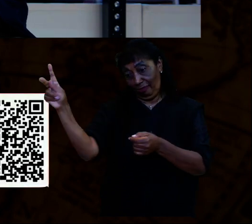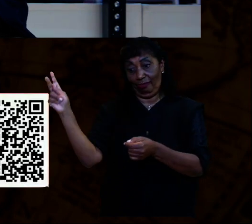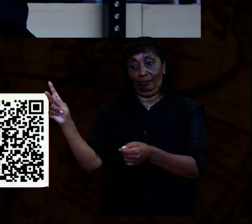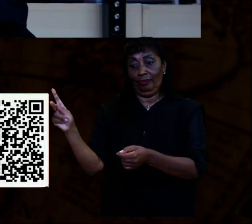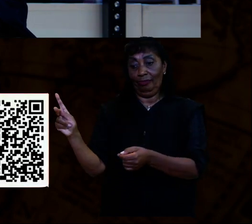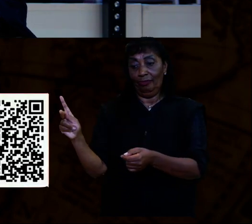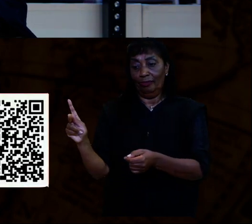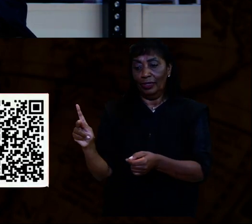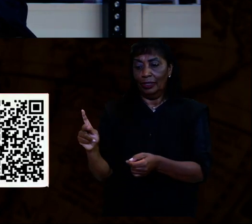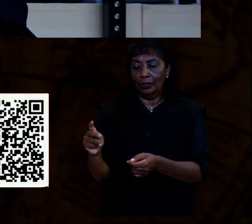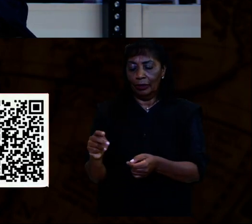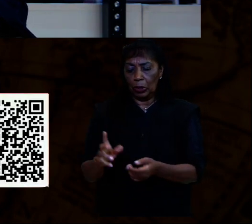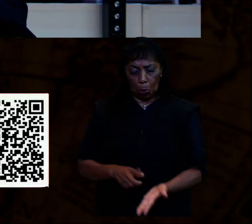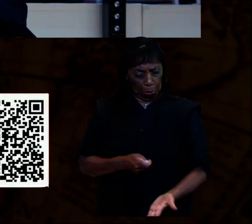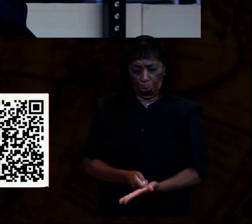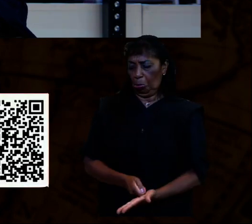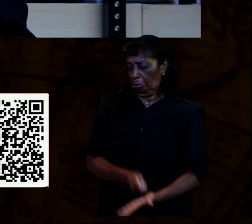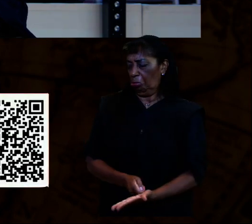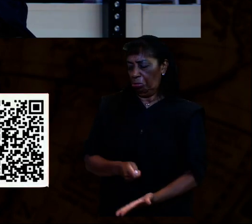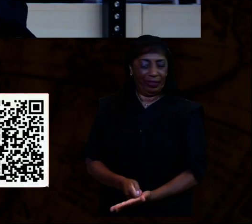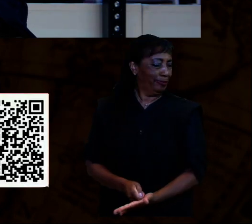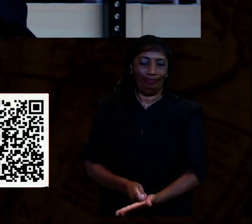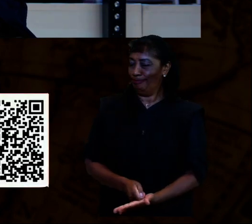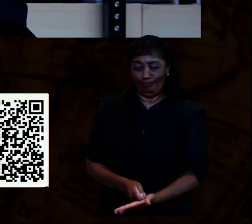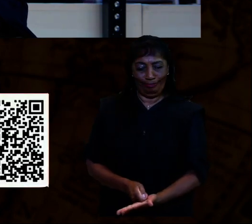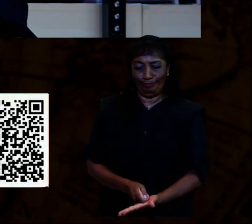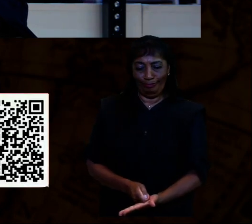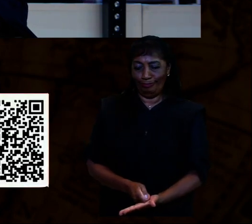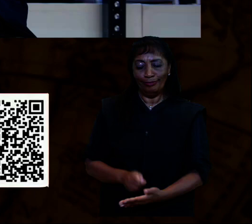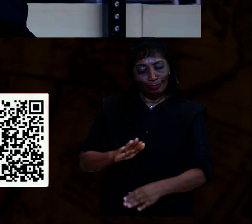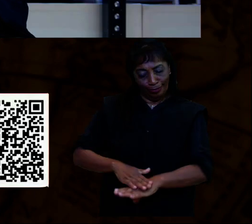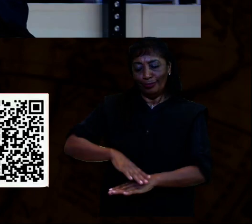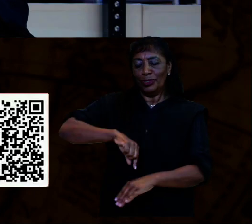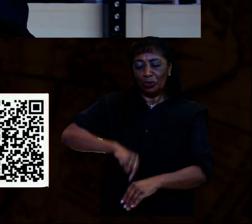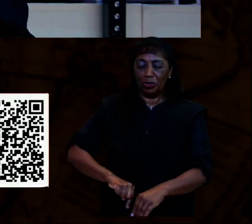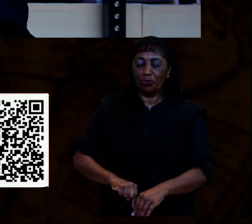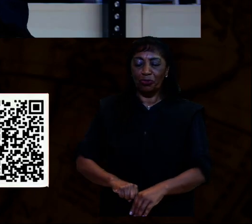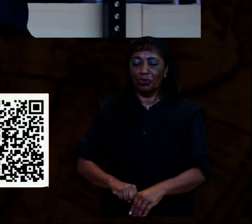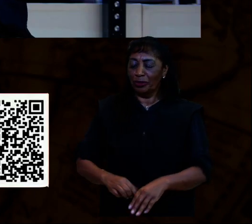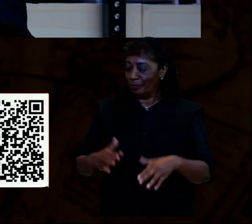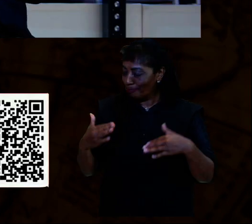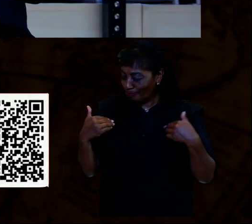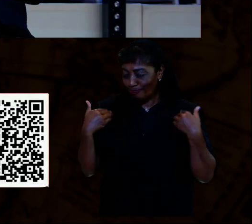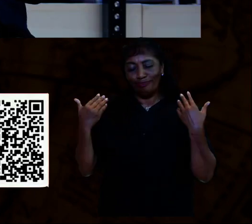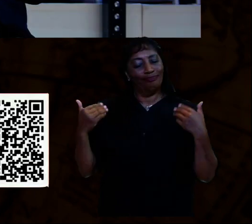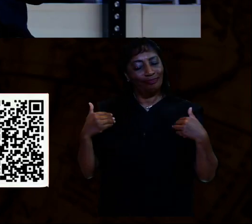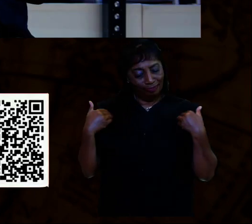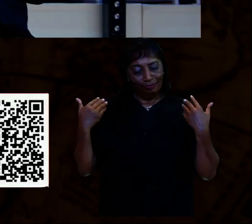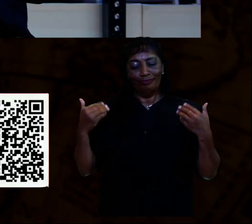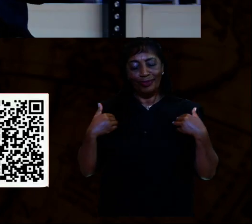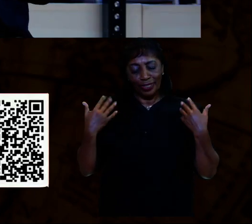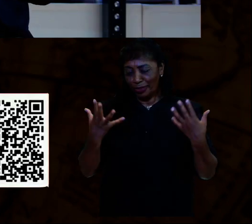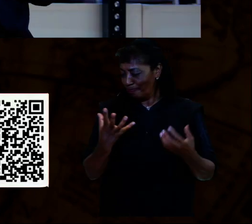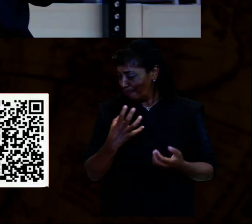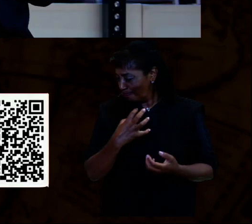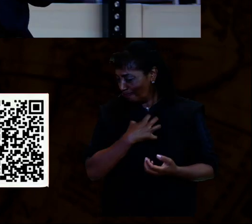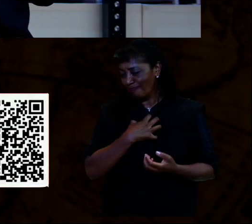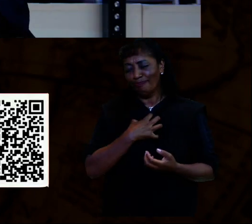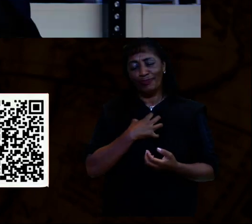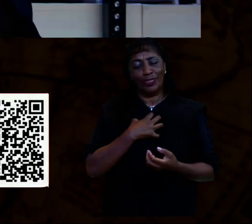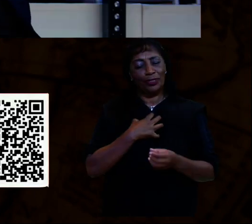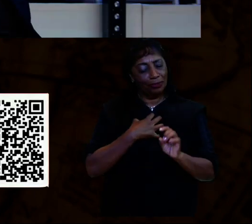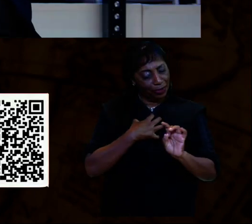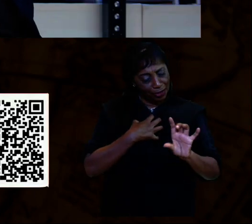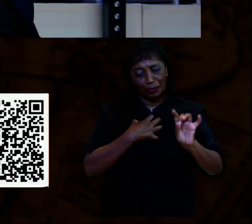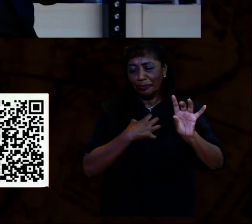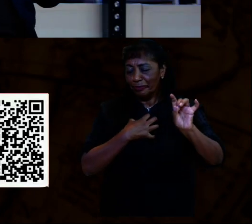não é uma obrigação, é uma alegria. Talvez falar ato voluntário é uma maneira de você compreender que